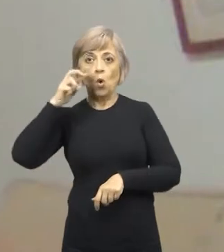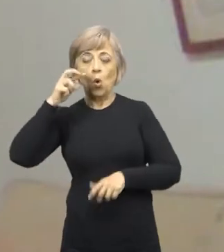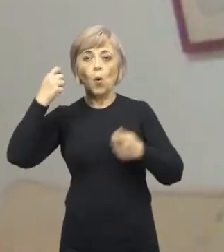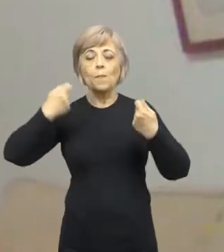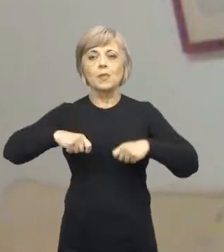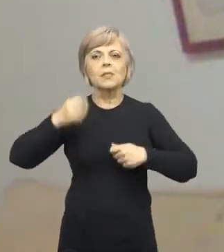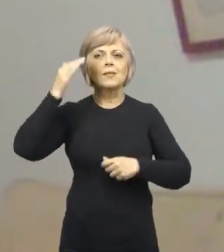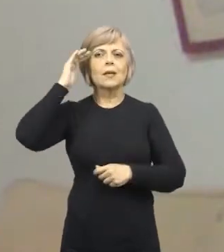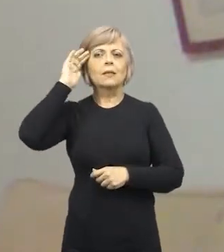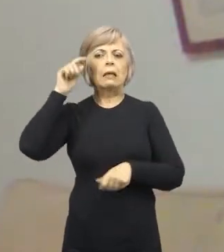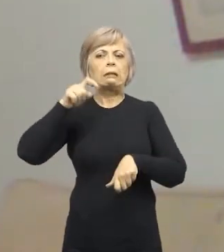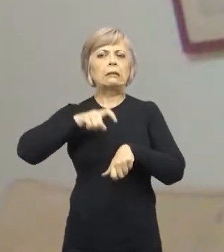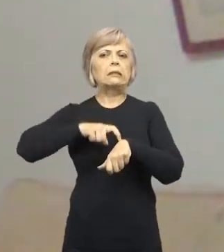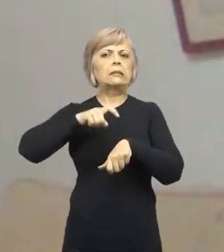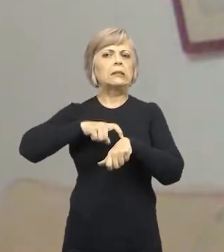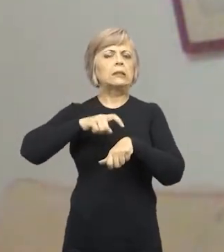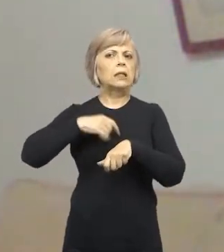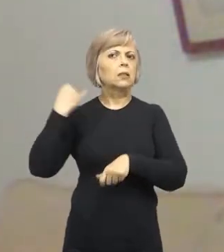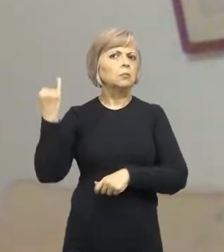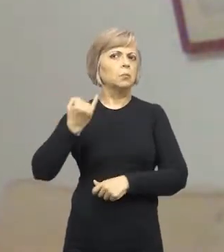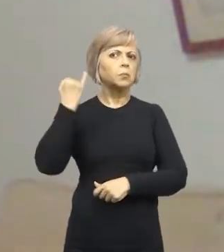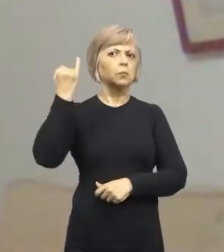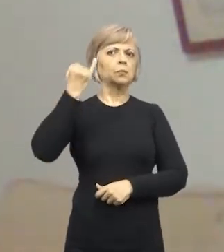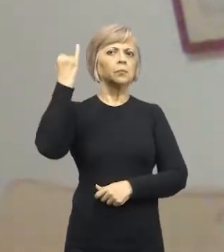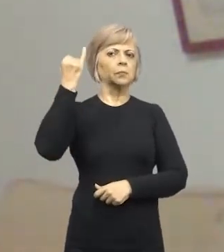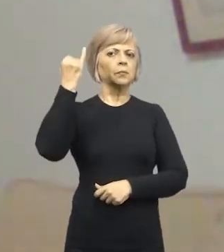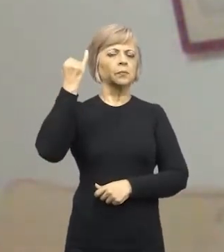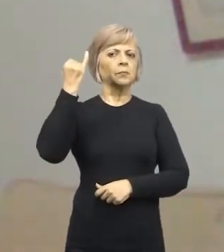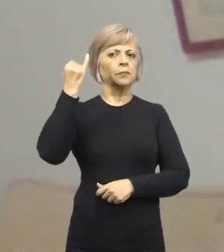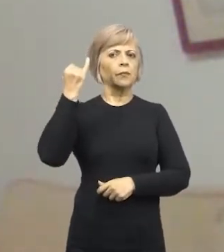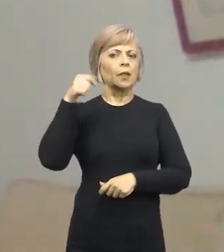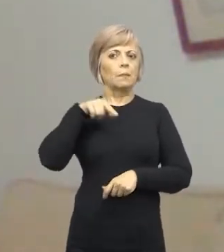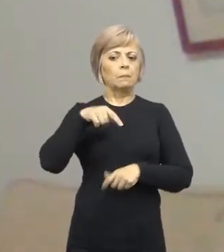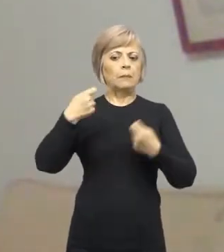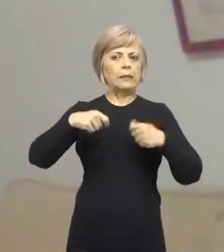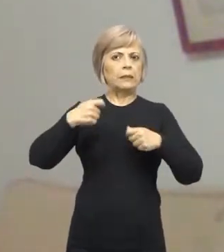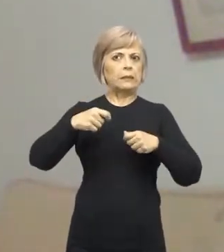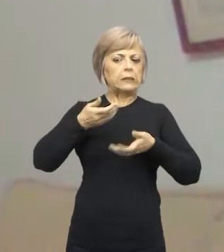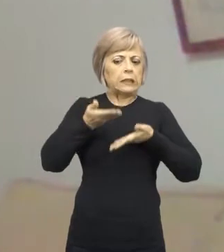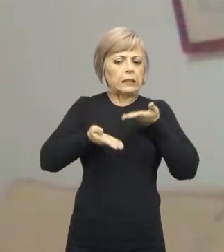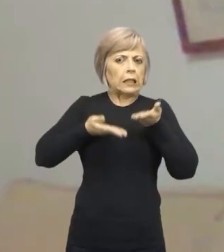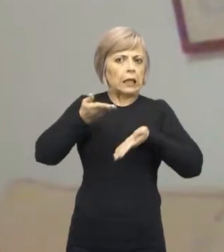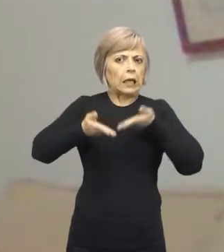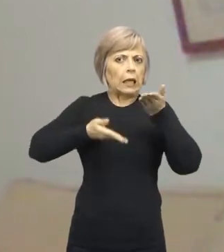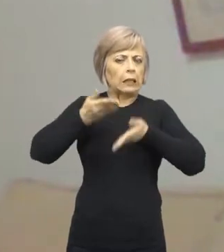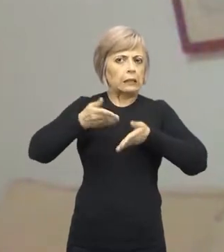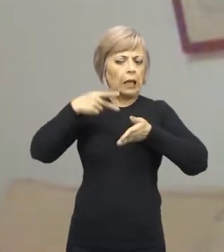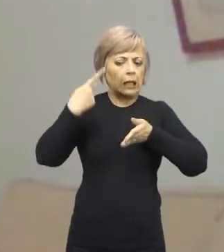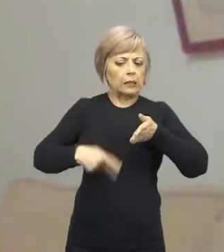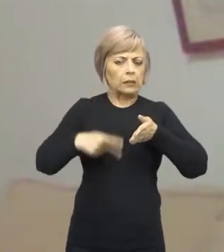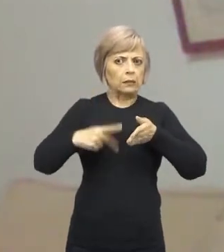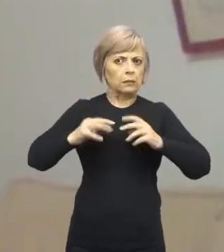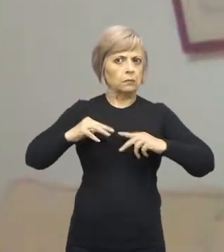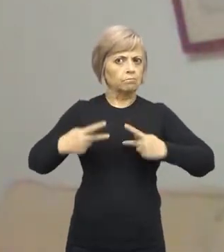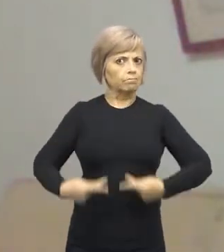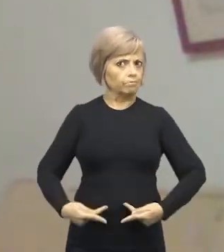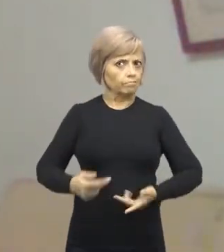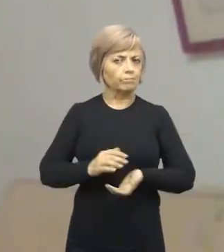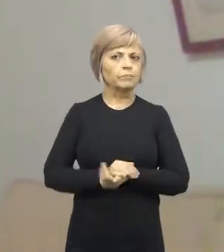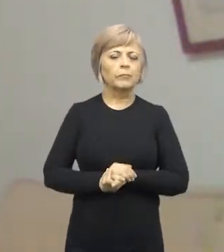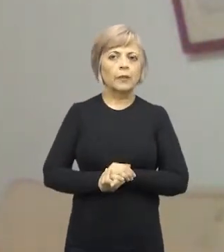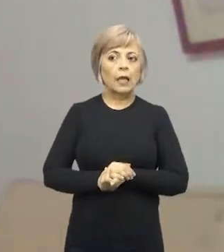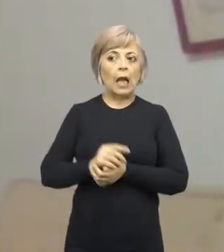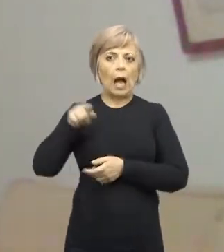que há uma situação relevante para ser tratada institucionalmente, então